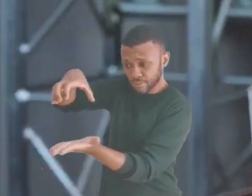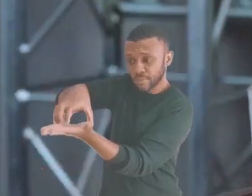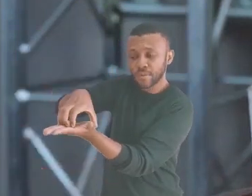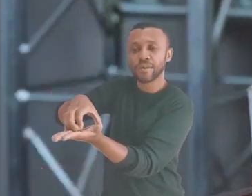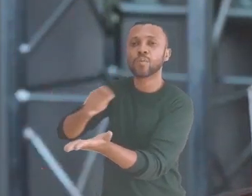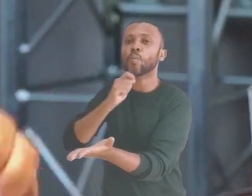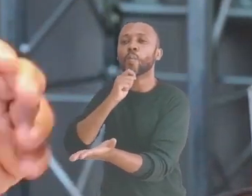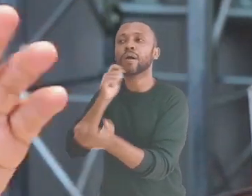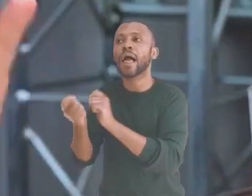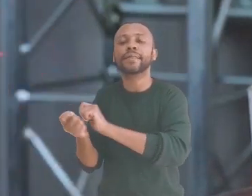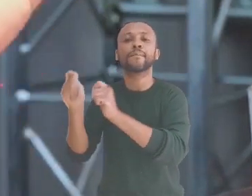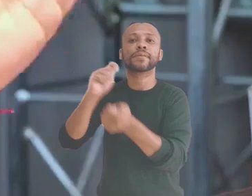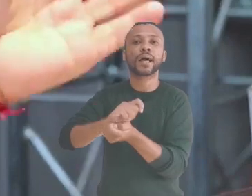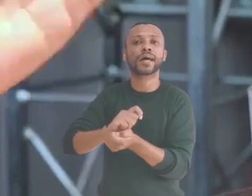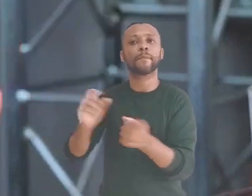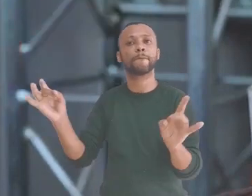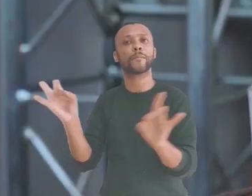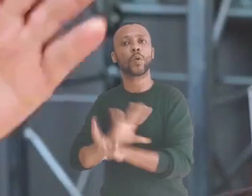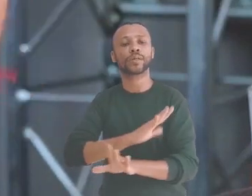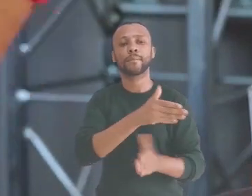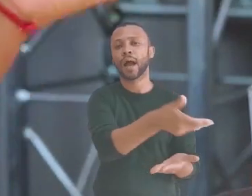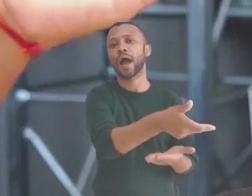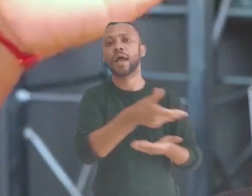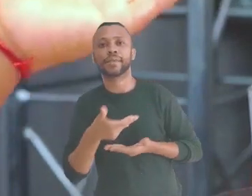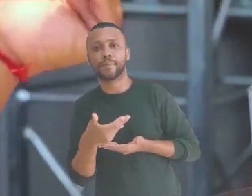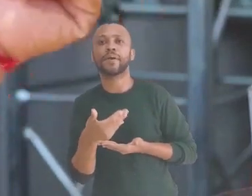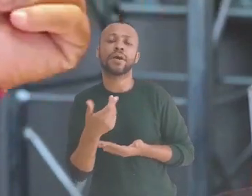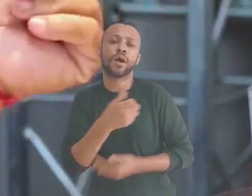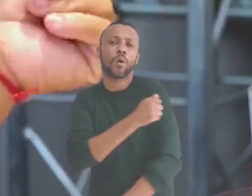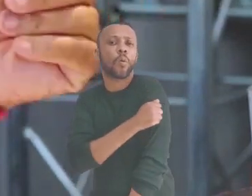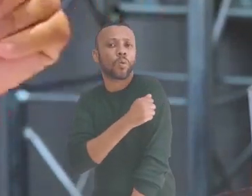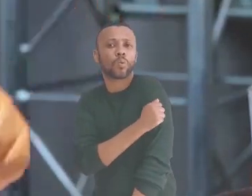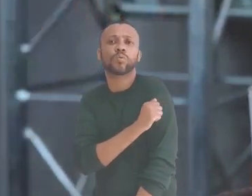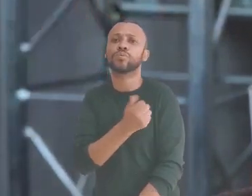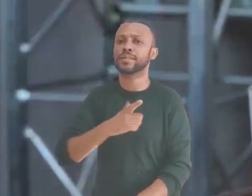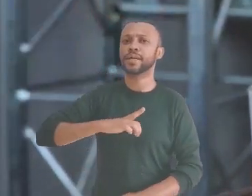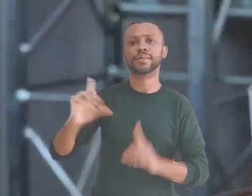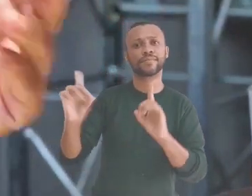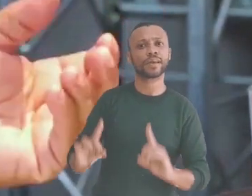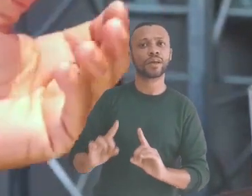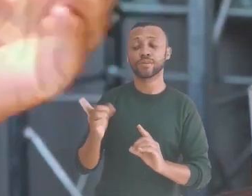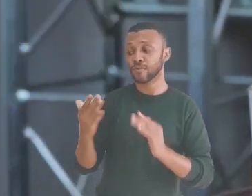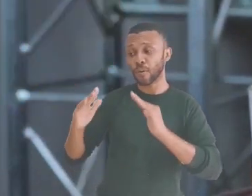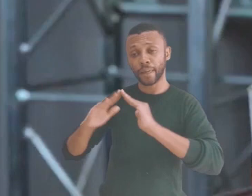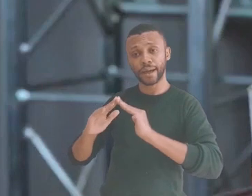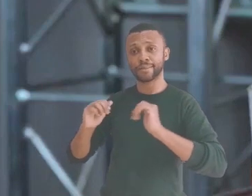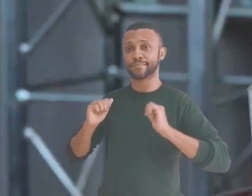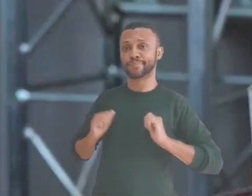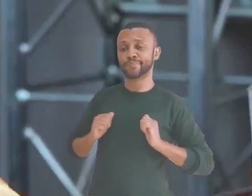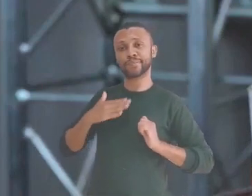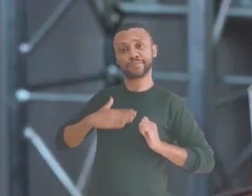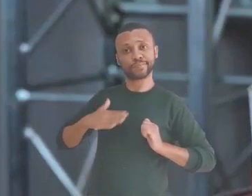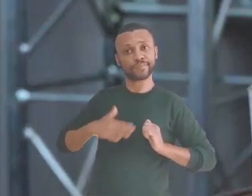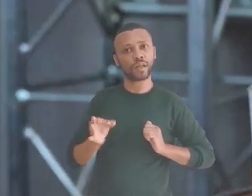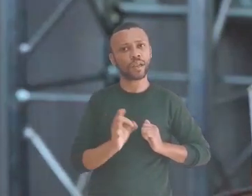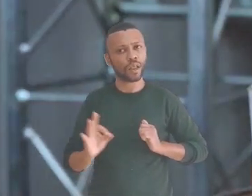aquele desânimo, então vou fazer de uma outra, posso fazer, né? Vou para casa, vou ficar descansando. Não, eu vou dar